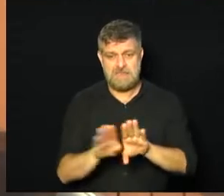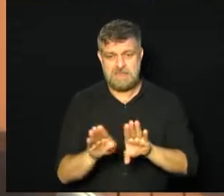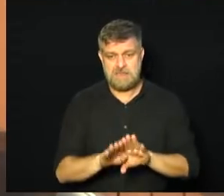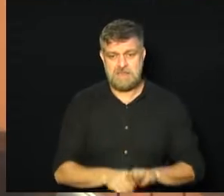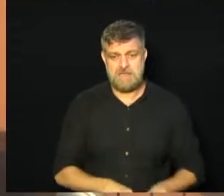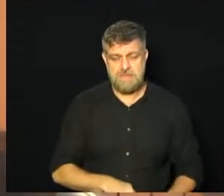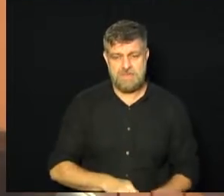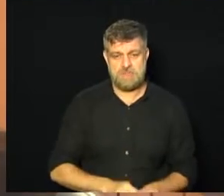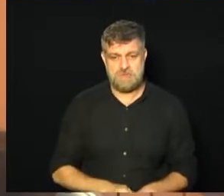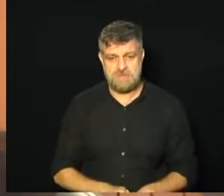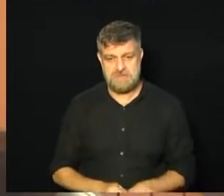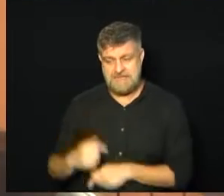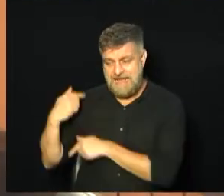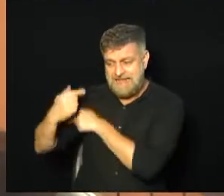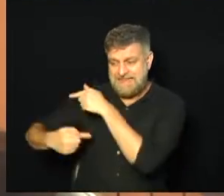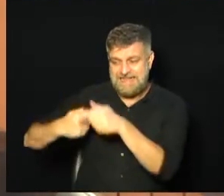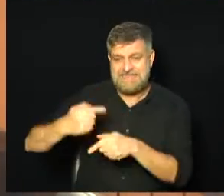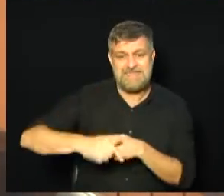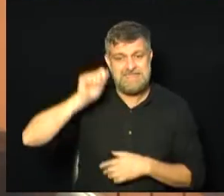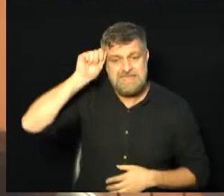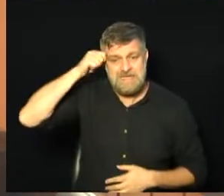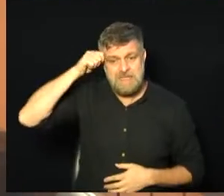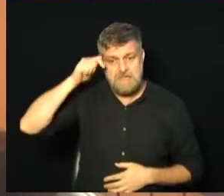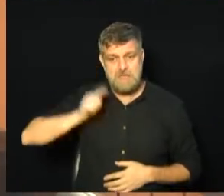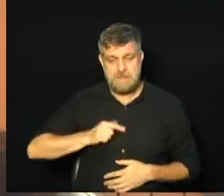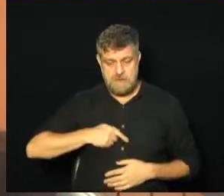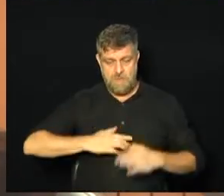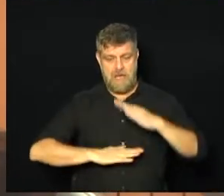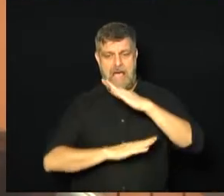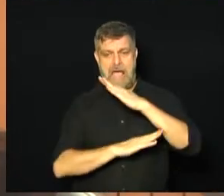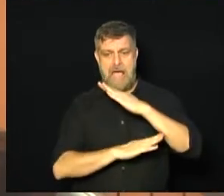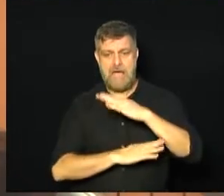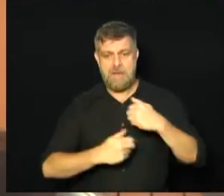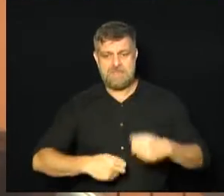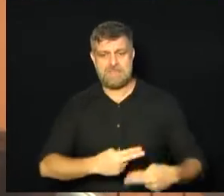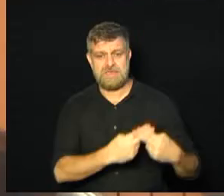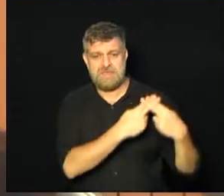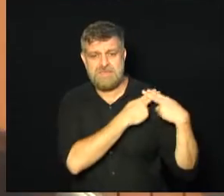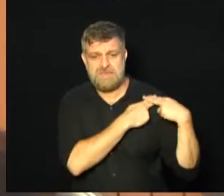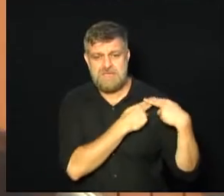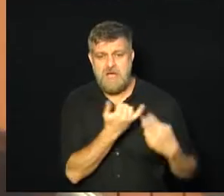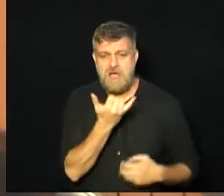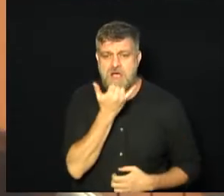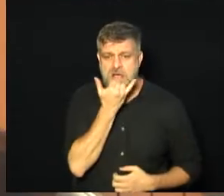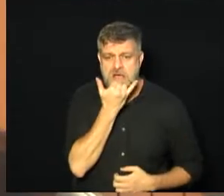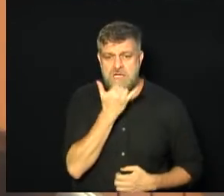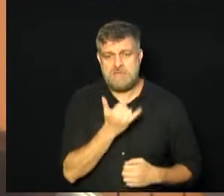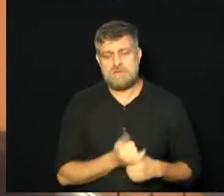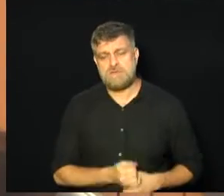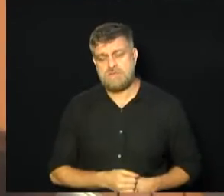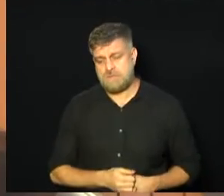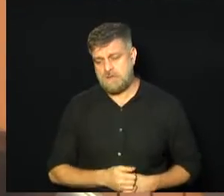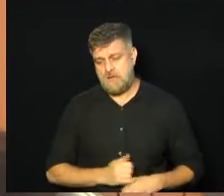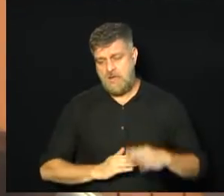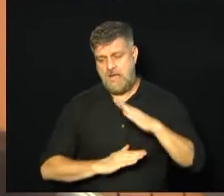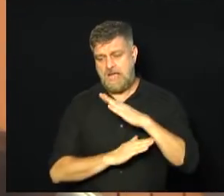quilombola. Então, eu acho que essa casa tem que se responsabilizar. Eu peço desculpa porque é essa casa que está me acolhendo agora, mas a gente não